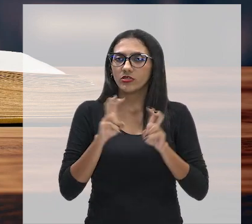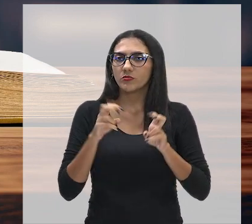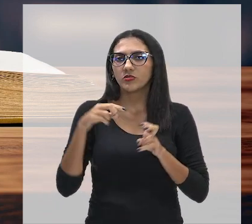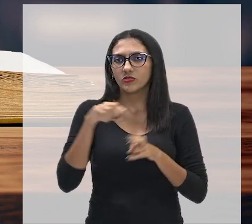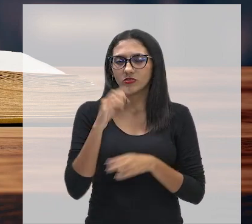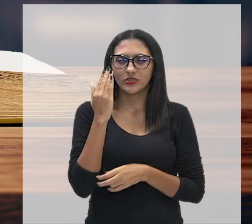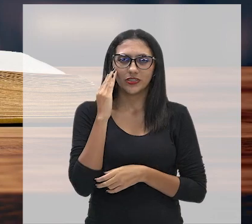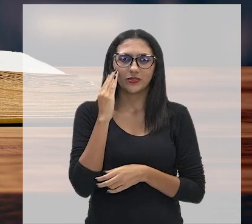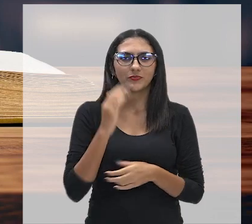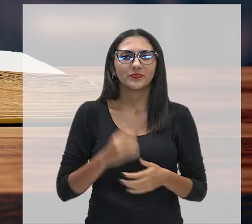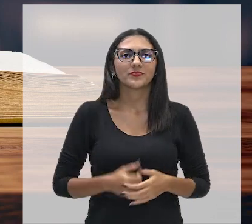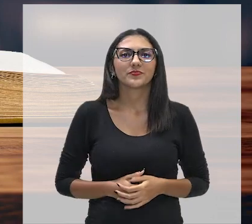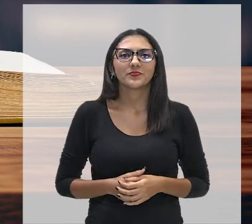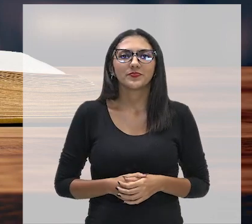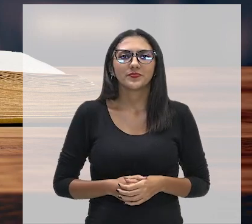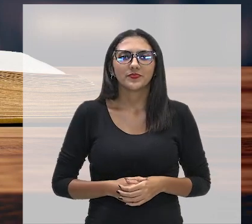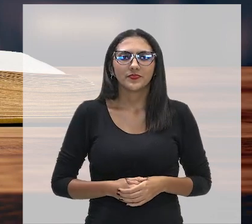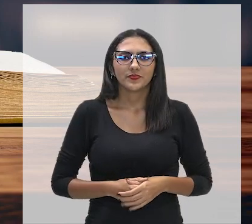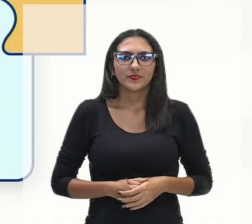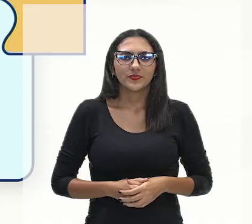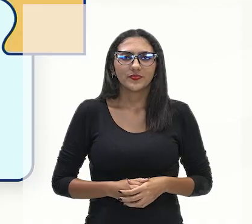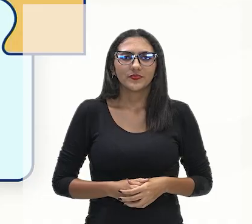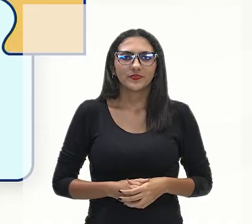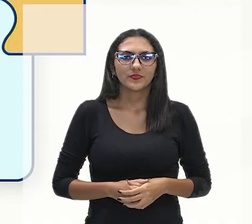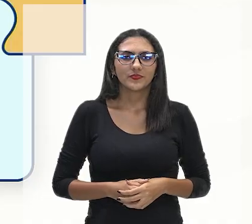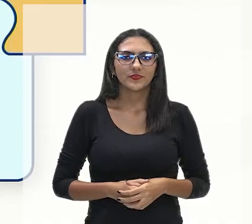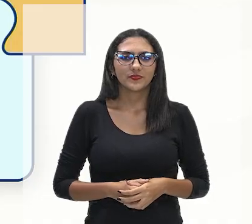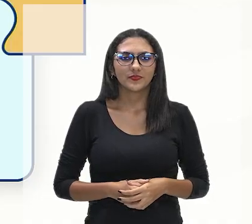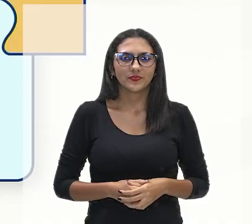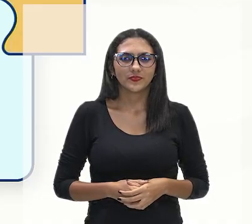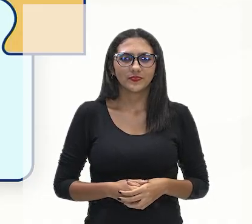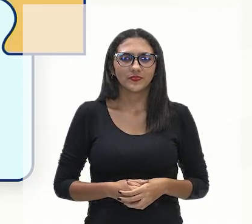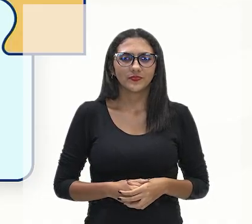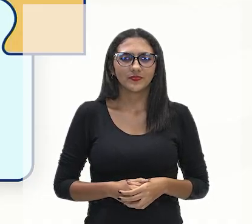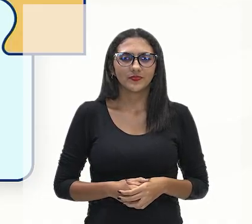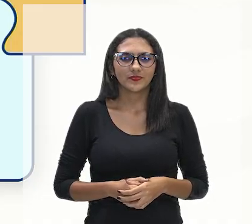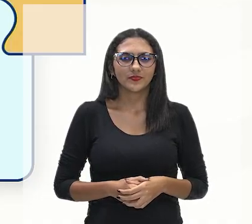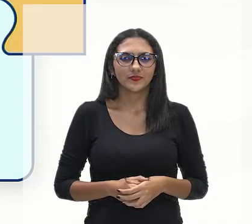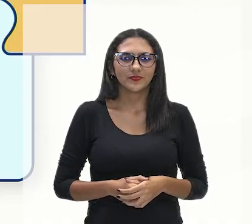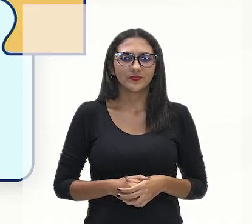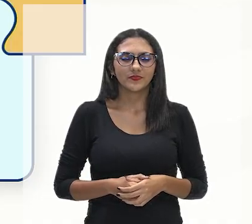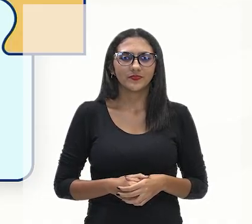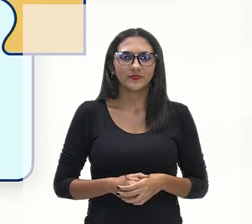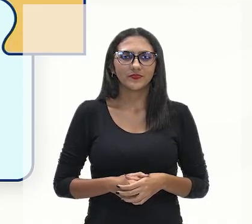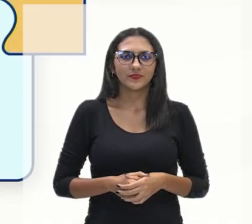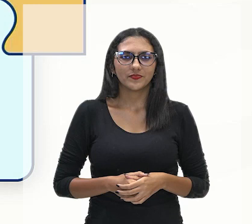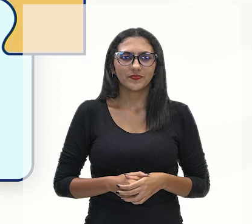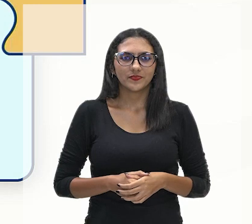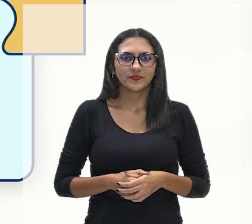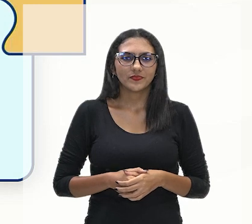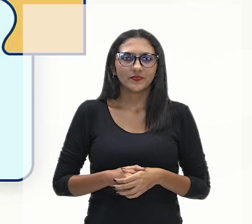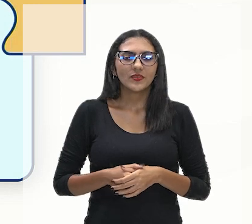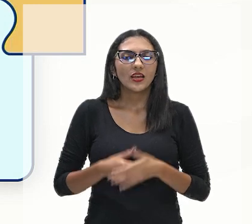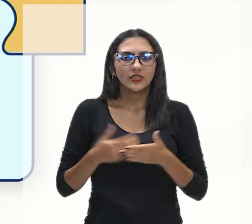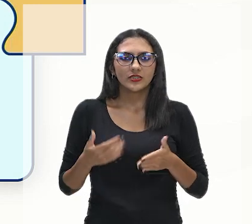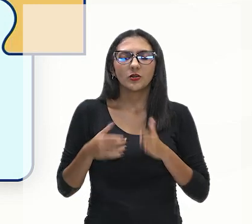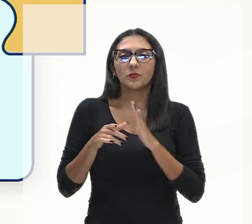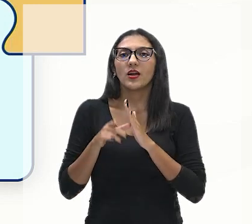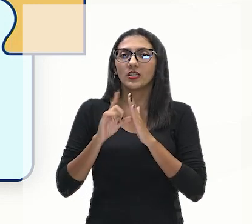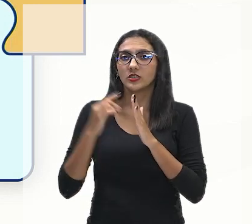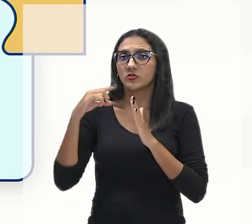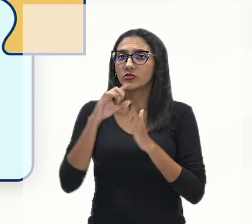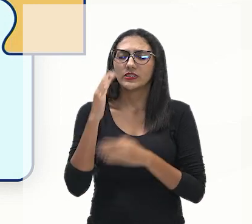que nós vamos falar agora. Vamos continuar aqui? Então, antes de nós entendermos